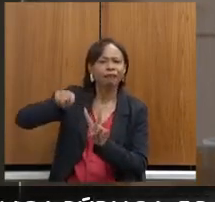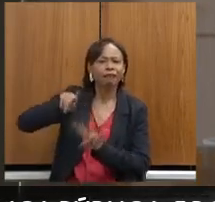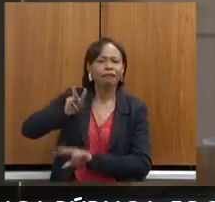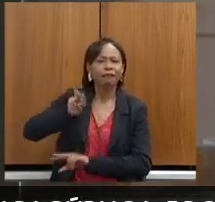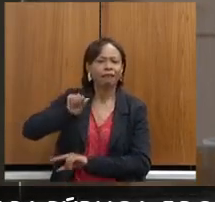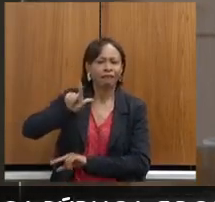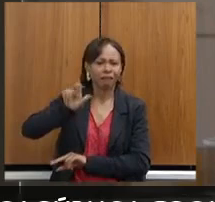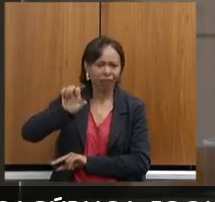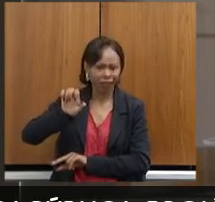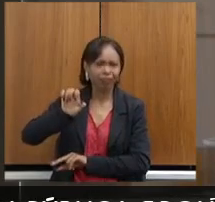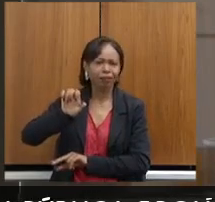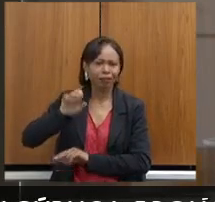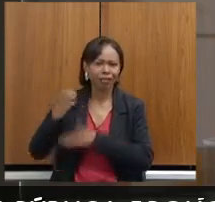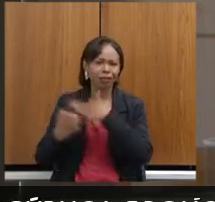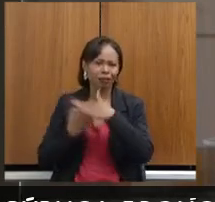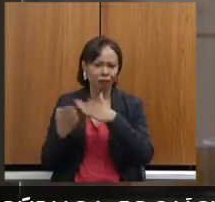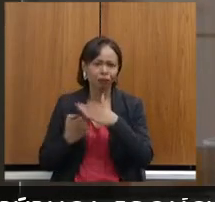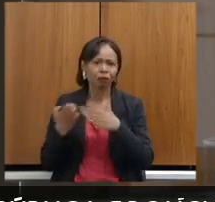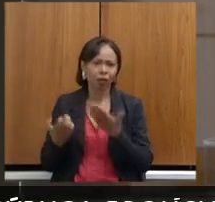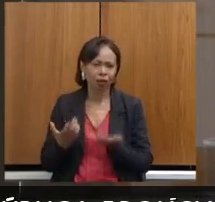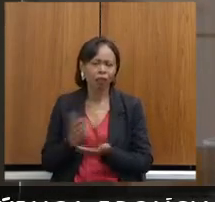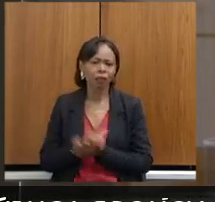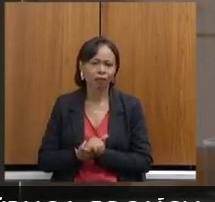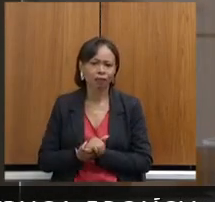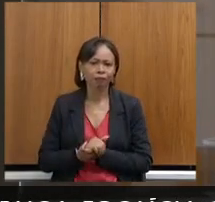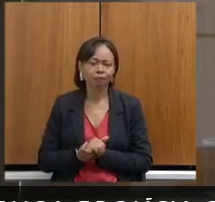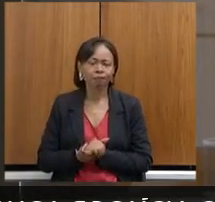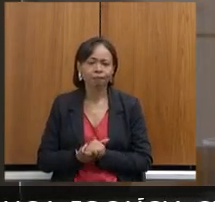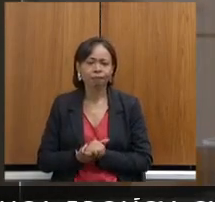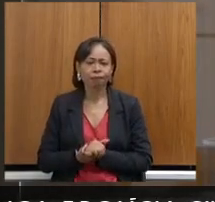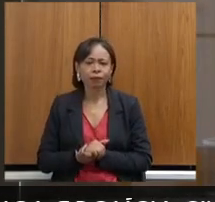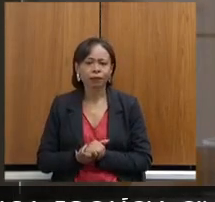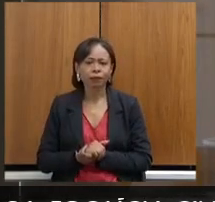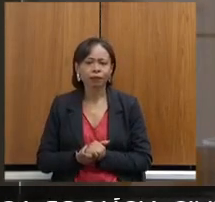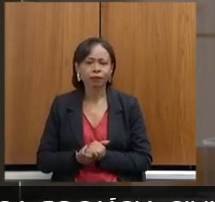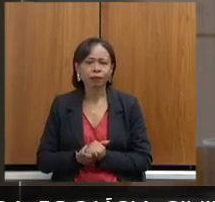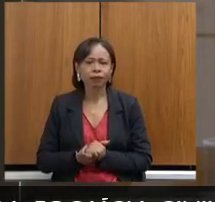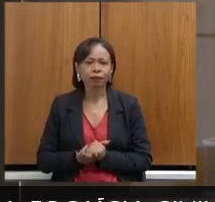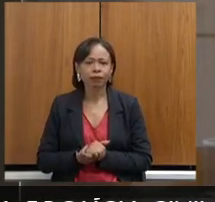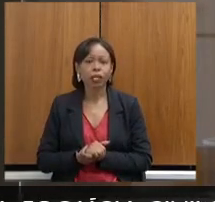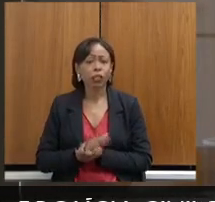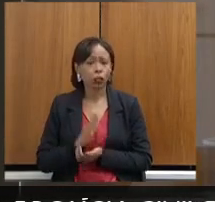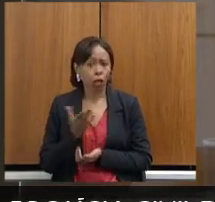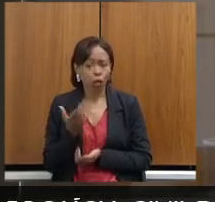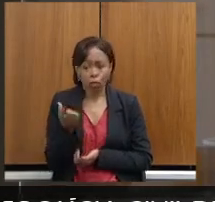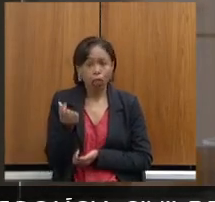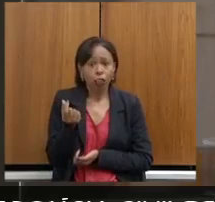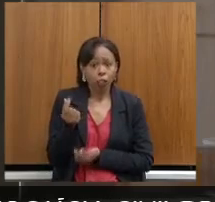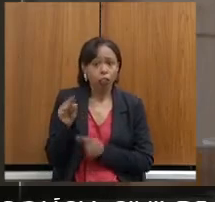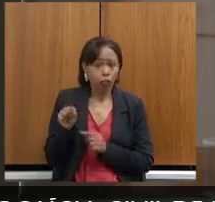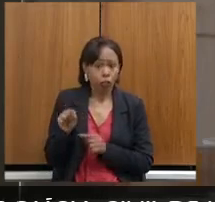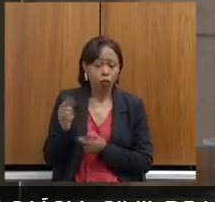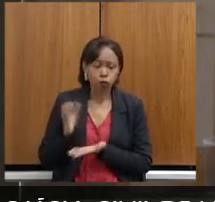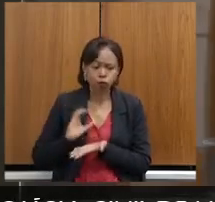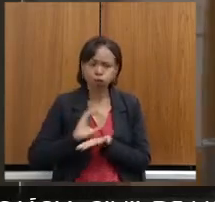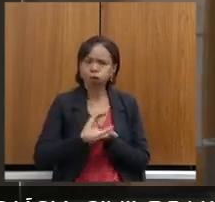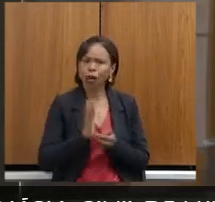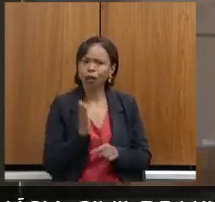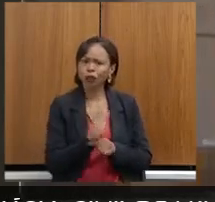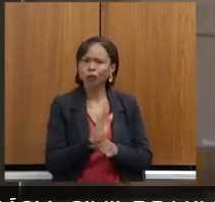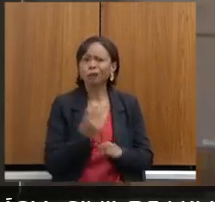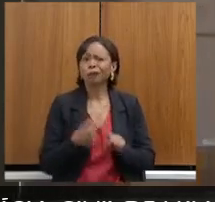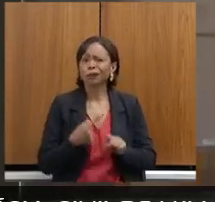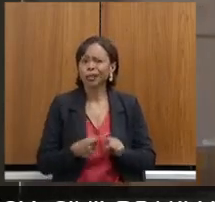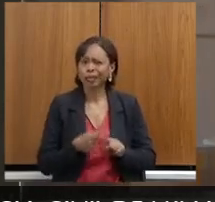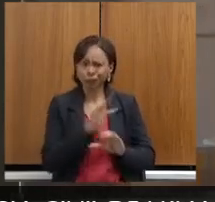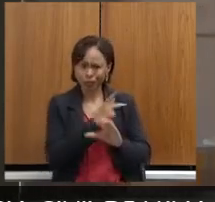né do do ajuste da Vale ele tem tem feito aí porque precisar por esse viu precisa de